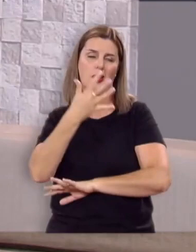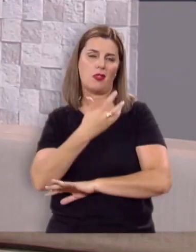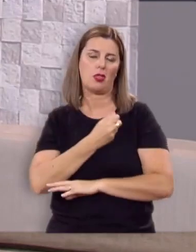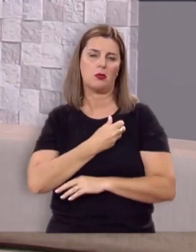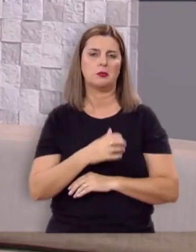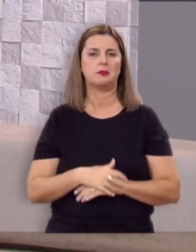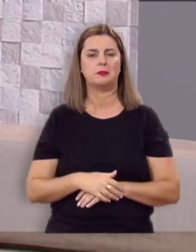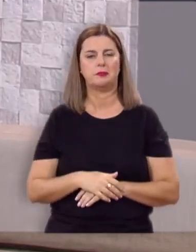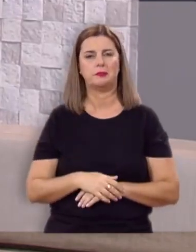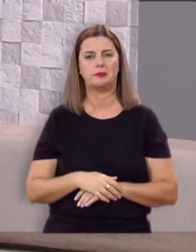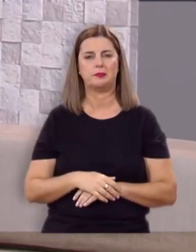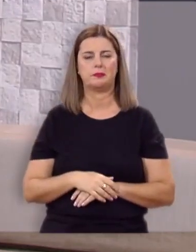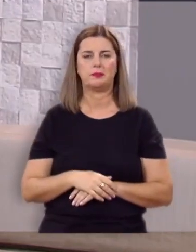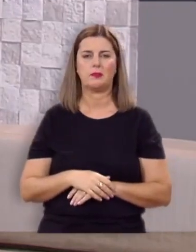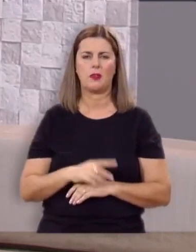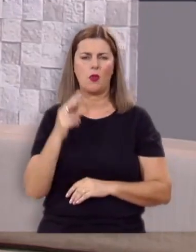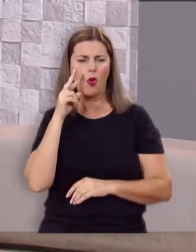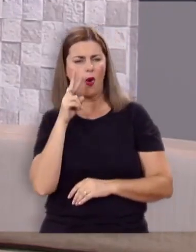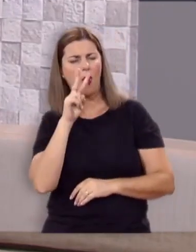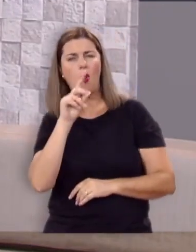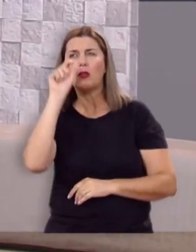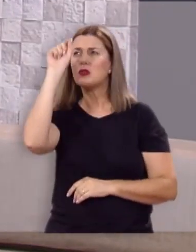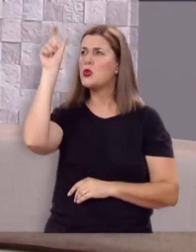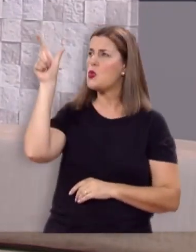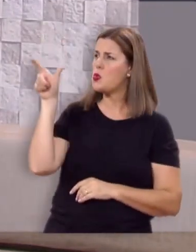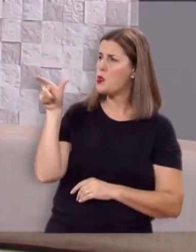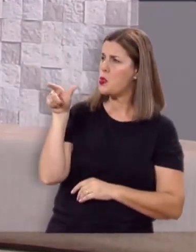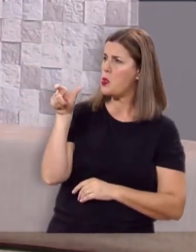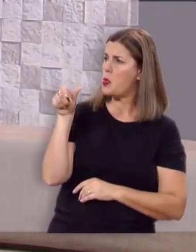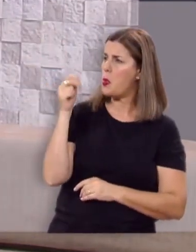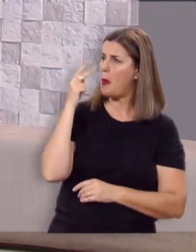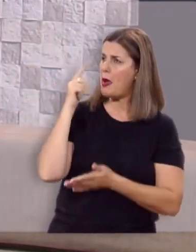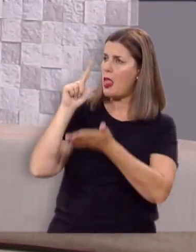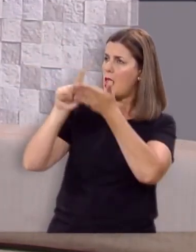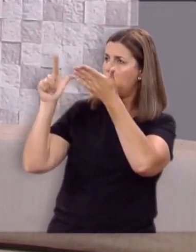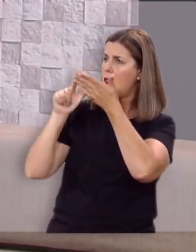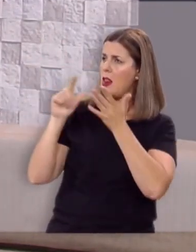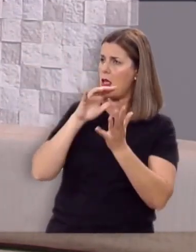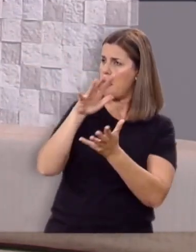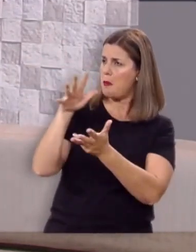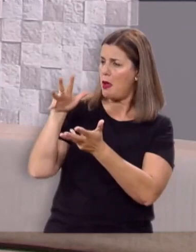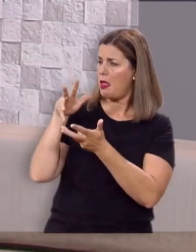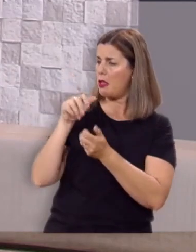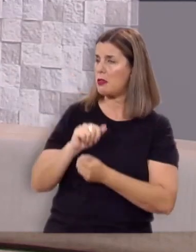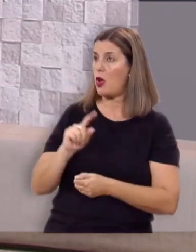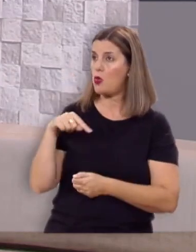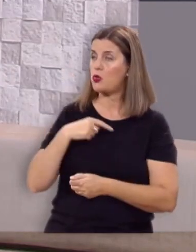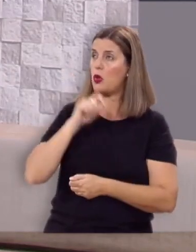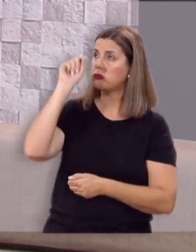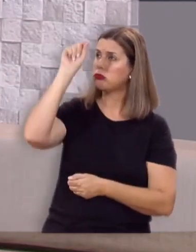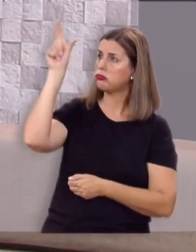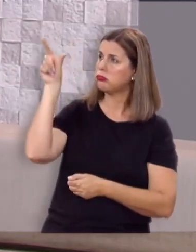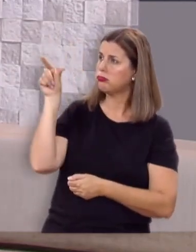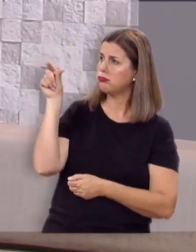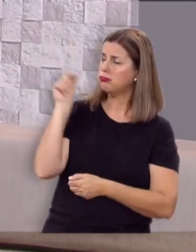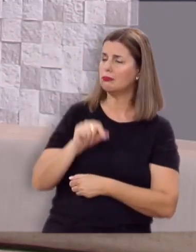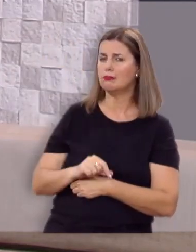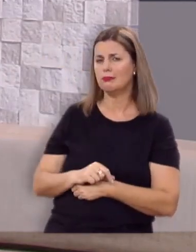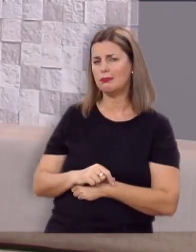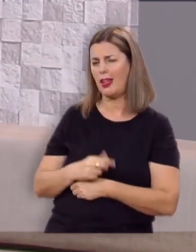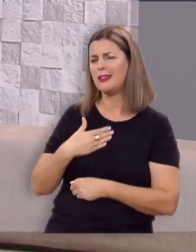glorioso Redentor. Você olha para a Lua, a faxineira do planeta Terra, o nosso